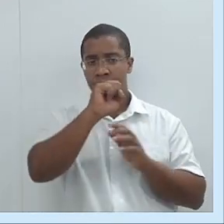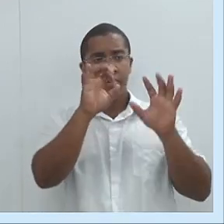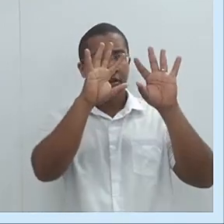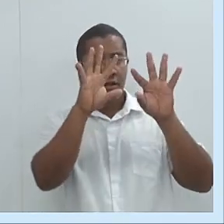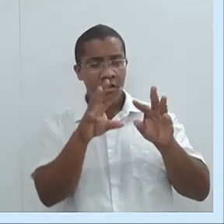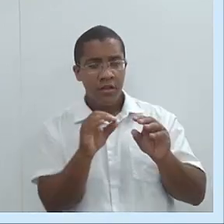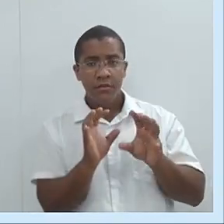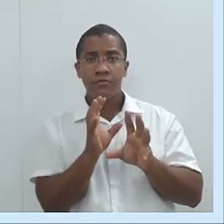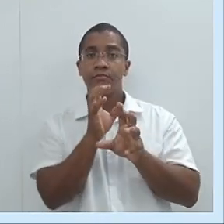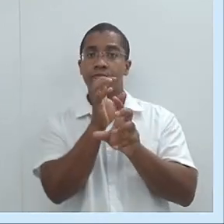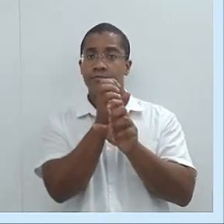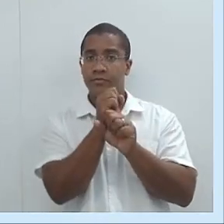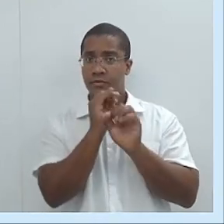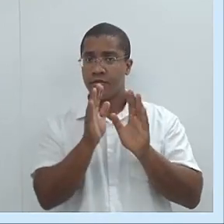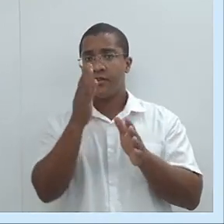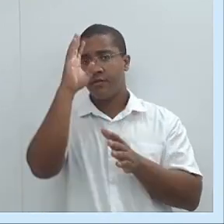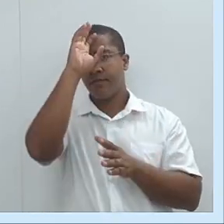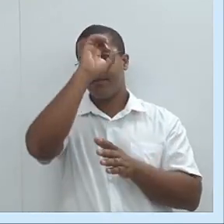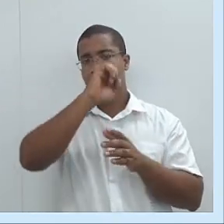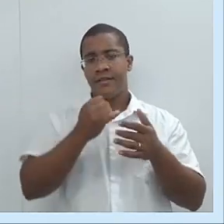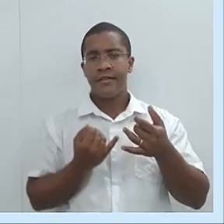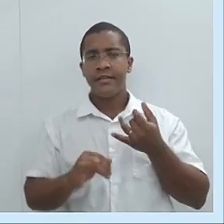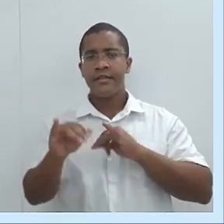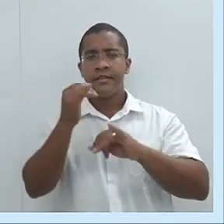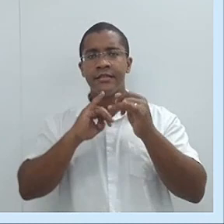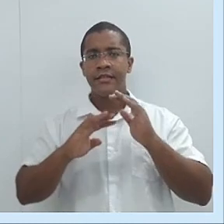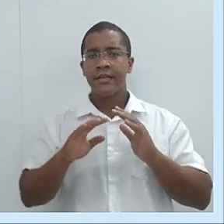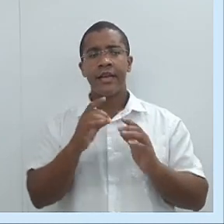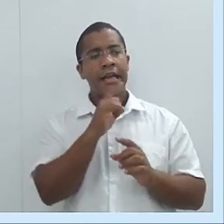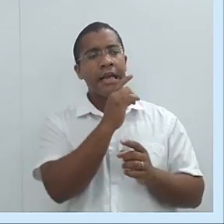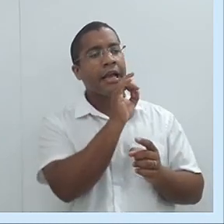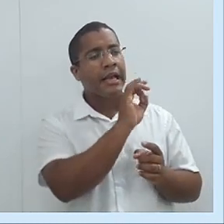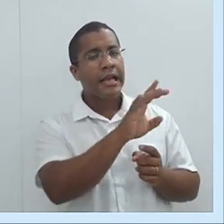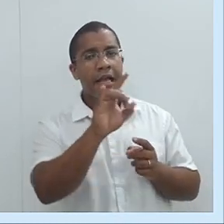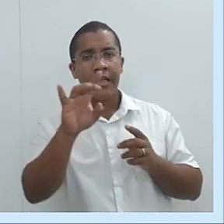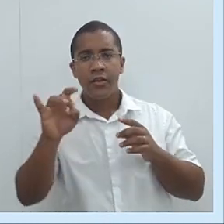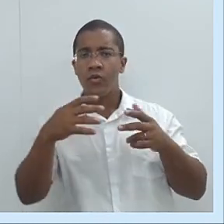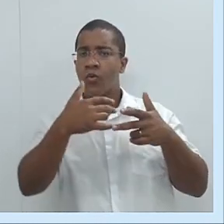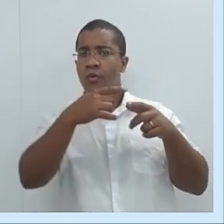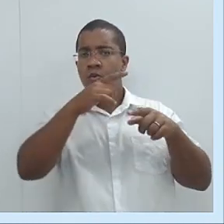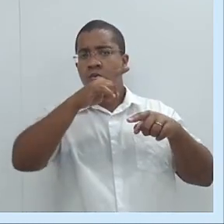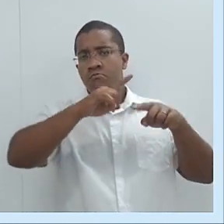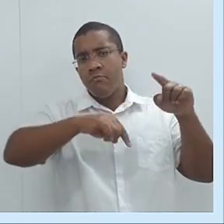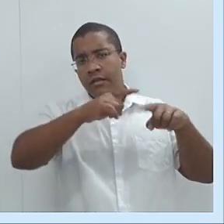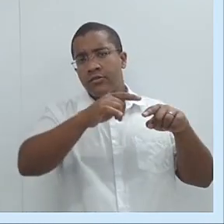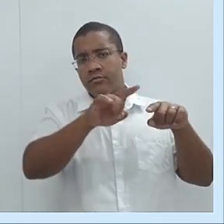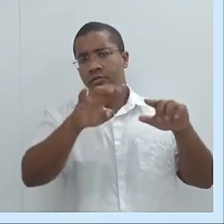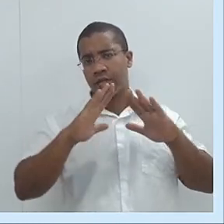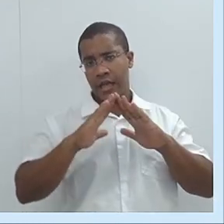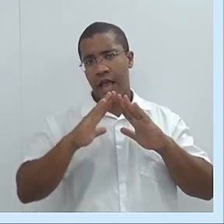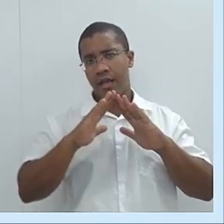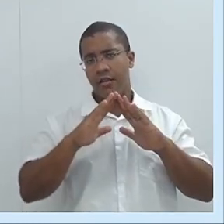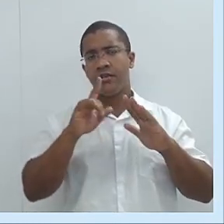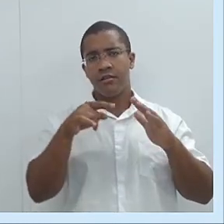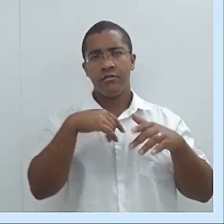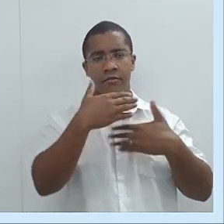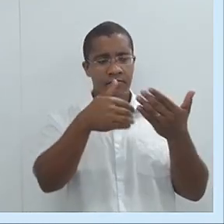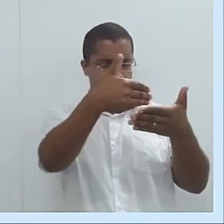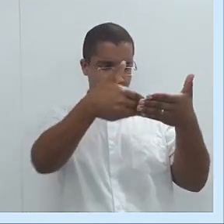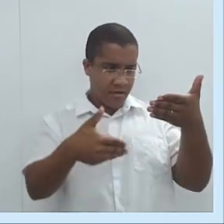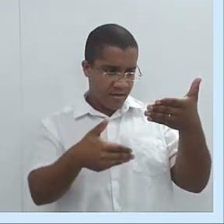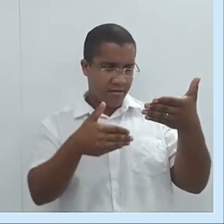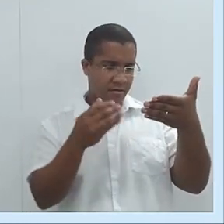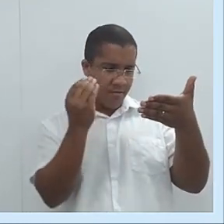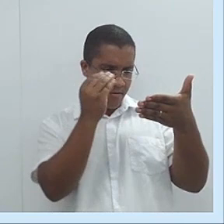a calcular, né, a energia que é consumida por cada eletrodoméstico. É claro que isso vai gerar uma